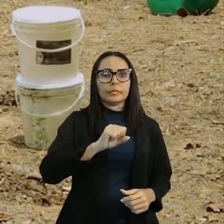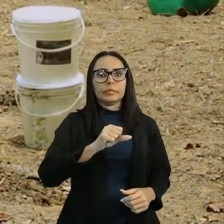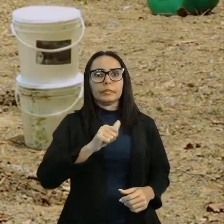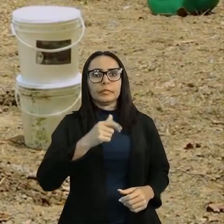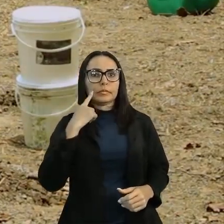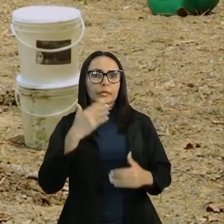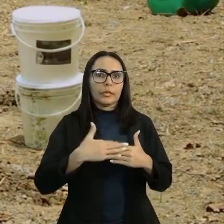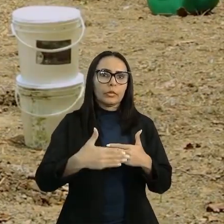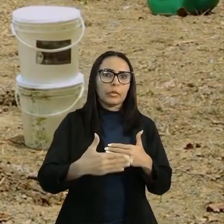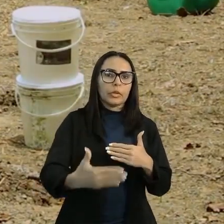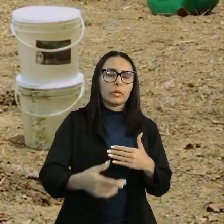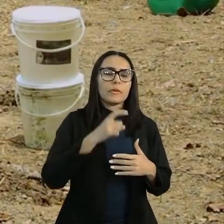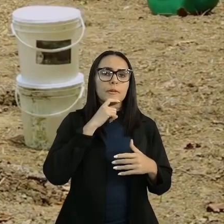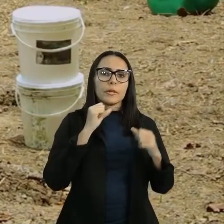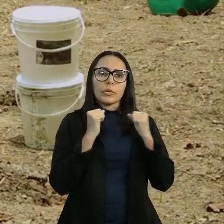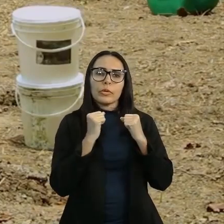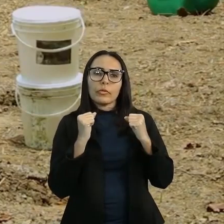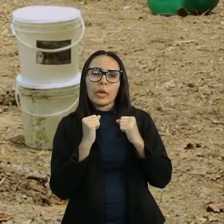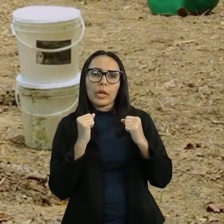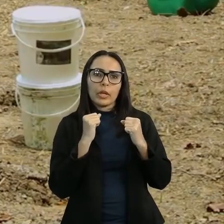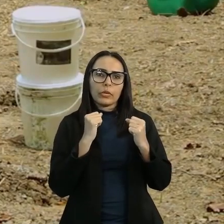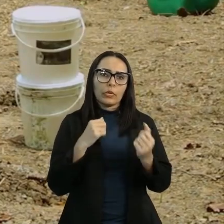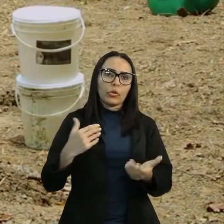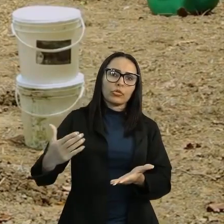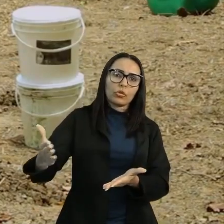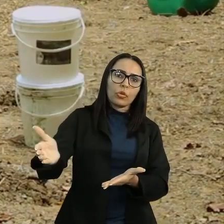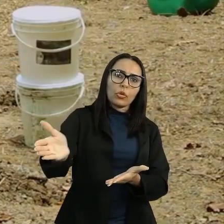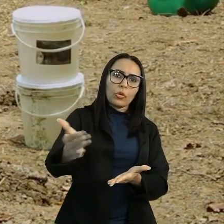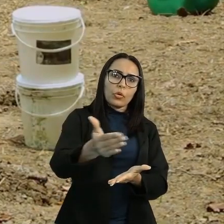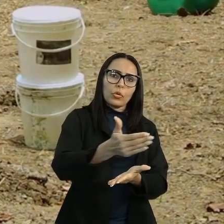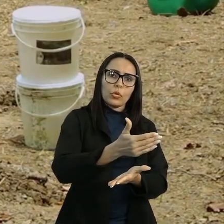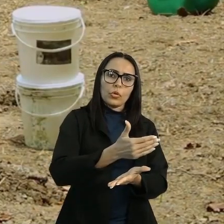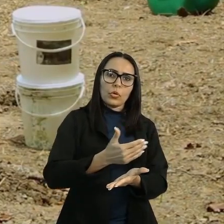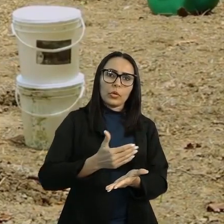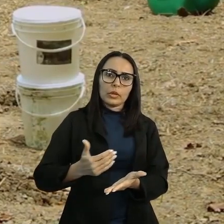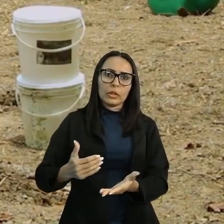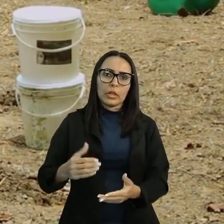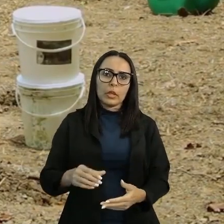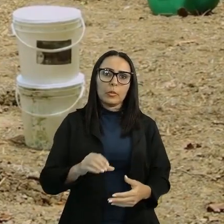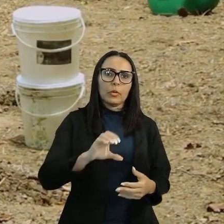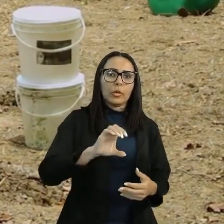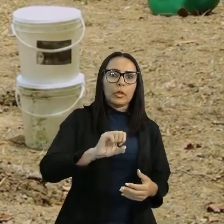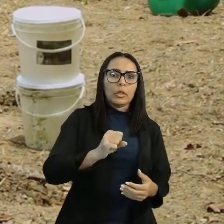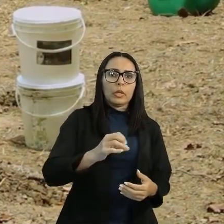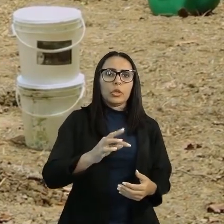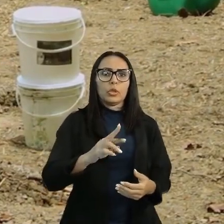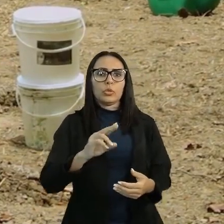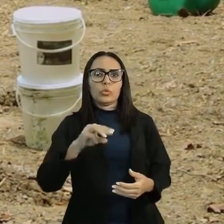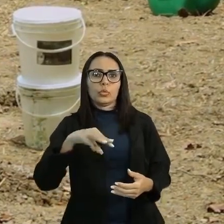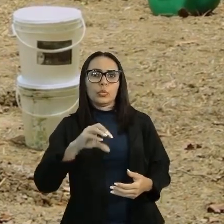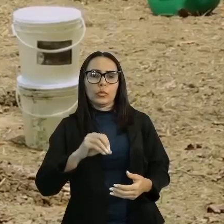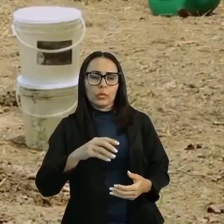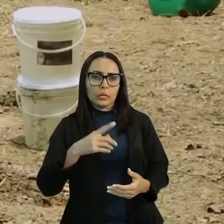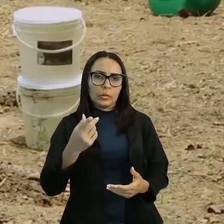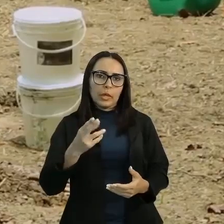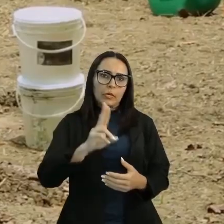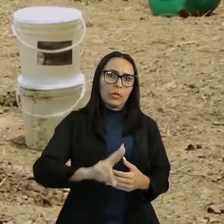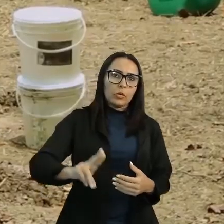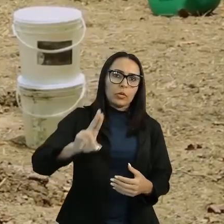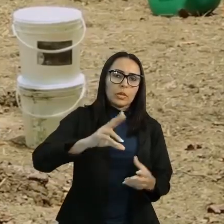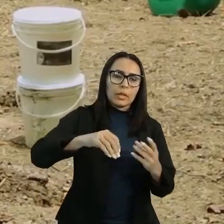muita chuva, nós deixamos a terra descansar. Então esse é um processo também que se aplica à permacultura. O mato